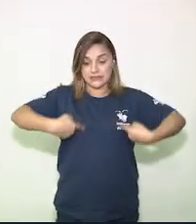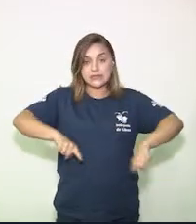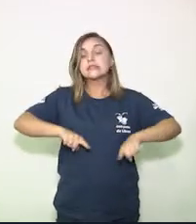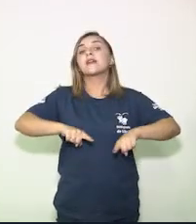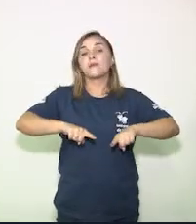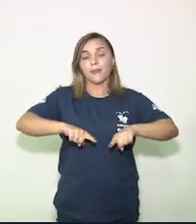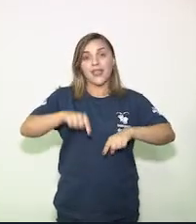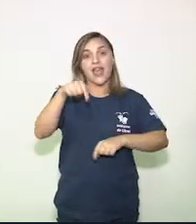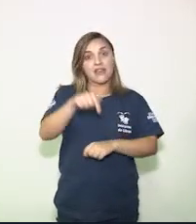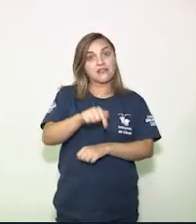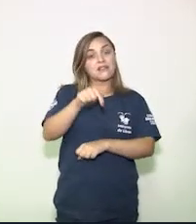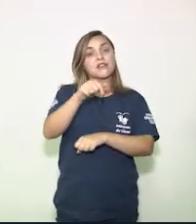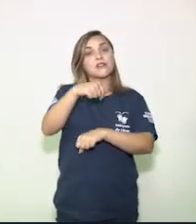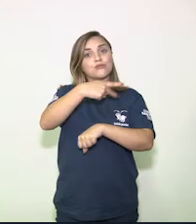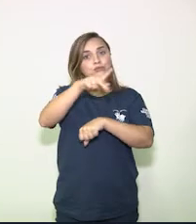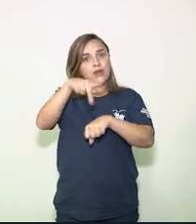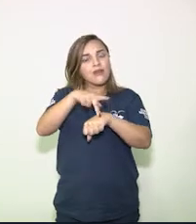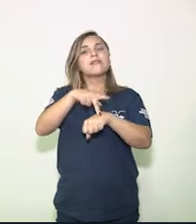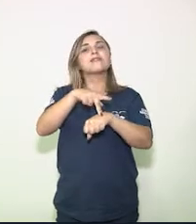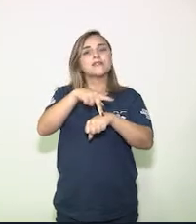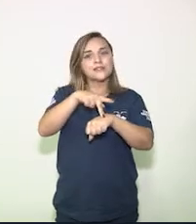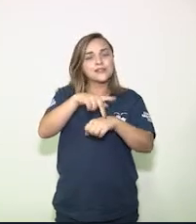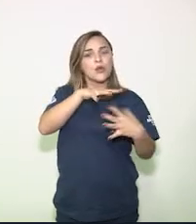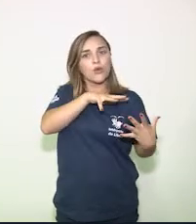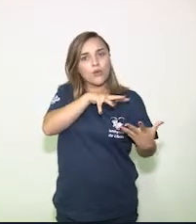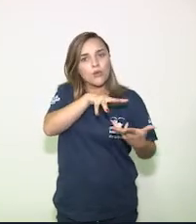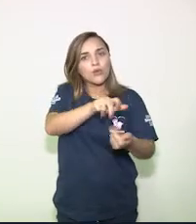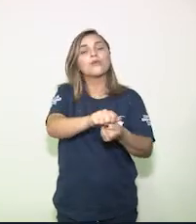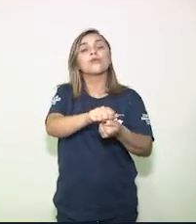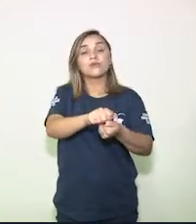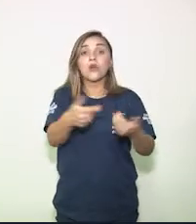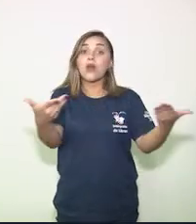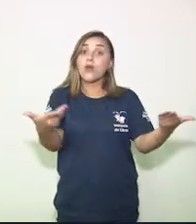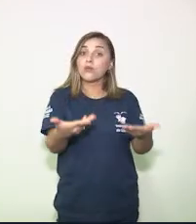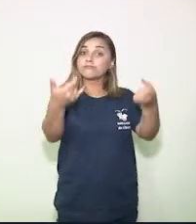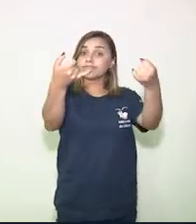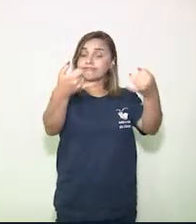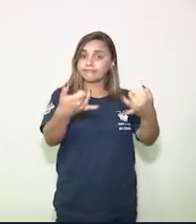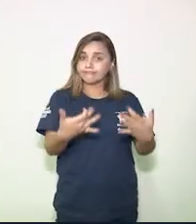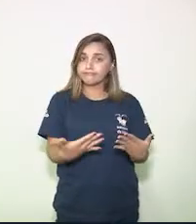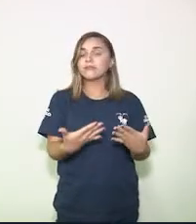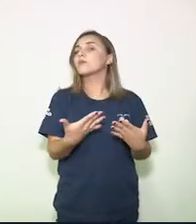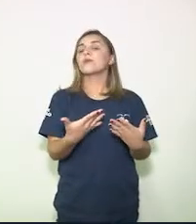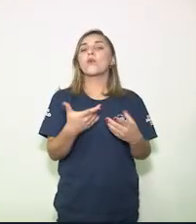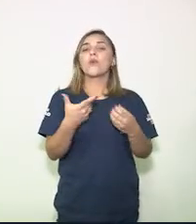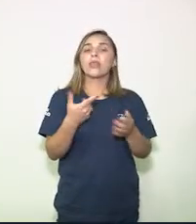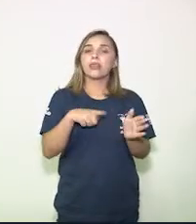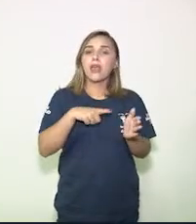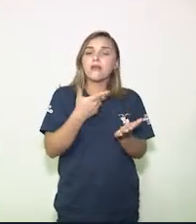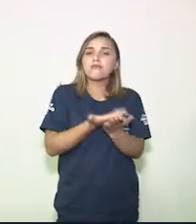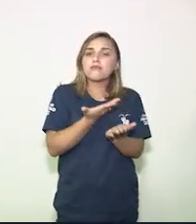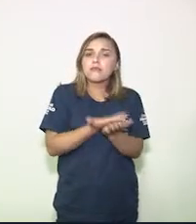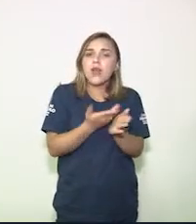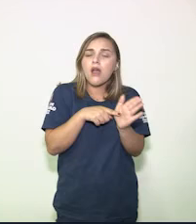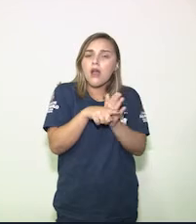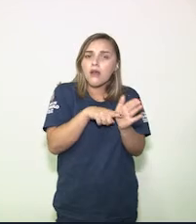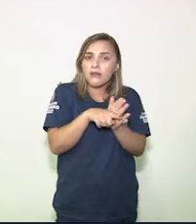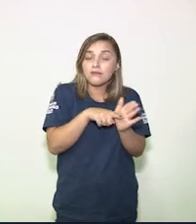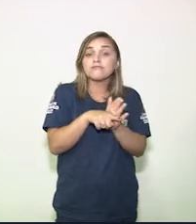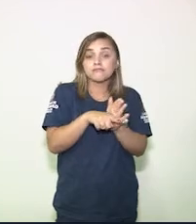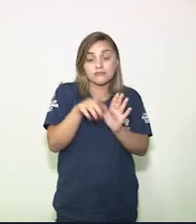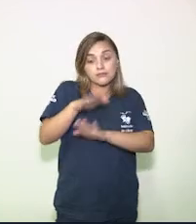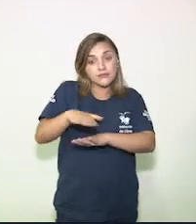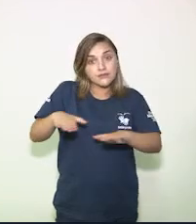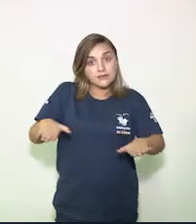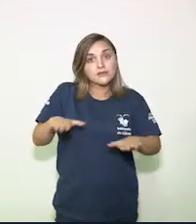cidade, no estado, no Brasil e no mundo. E é isso que a gente quer falar um pouco aqui, como, por exemplo, estudos de coorte, quer